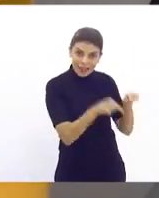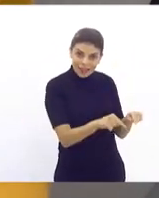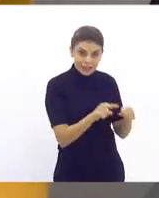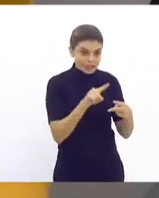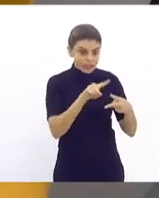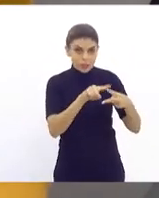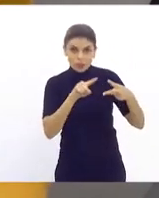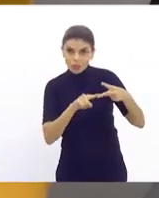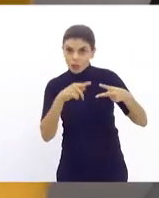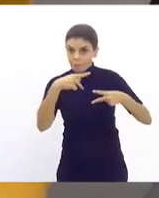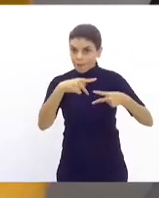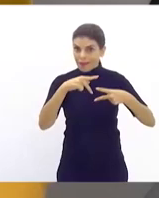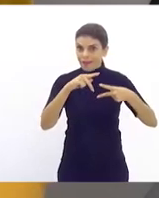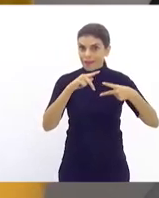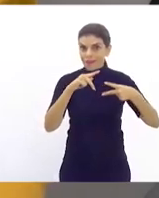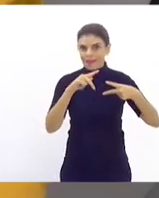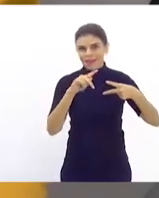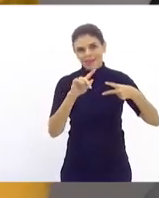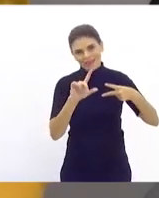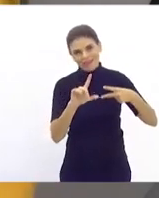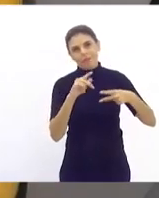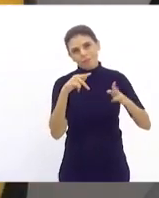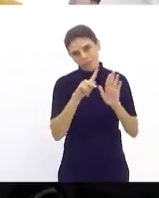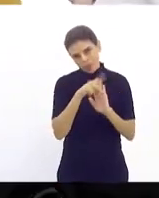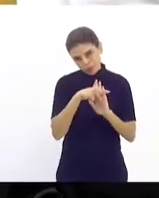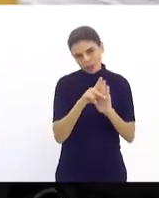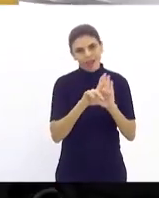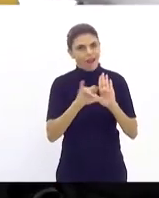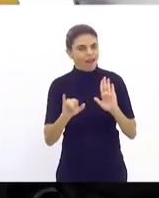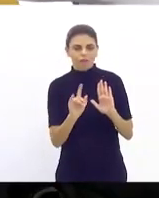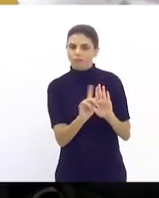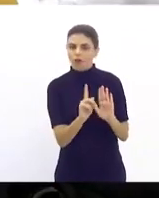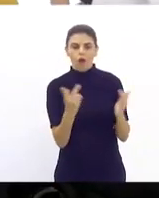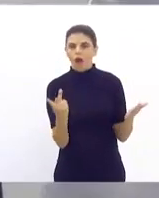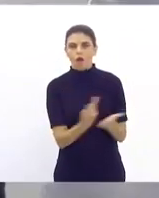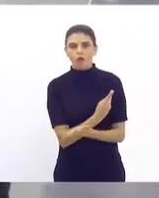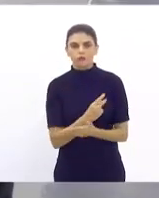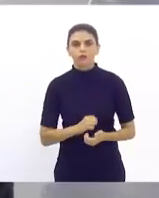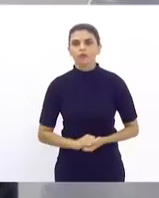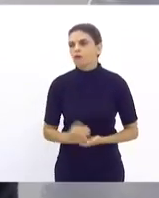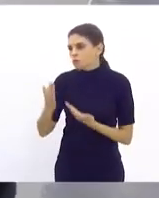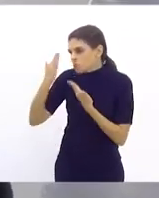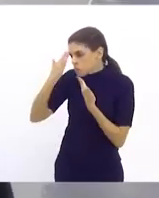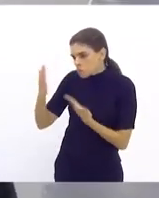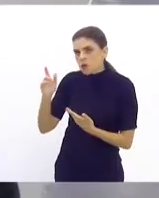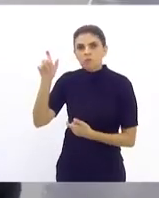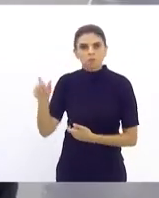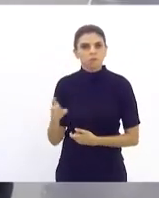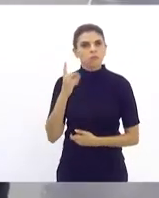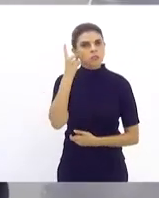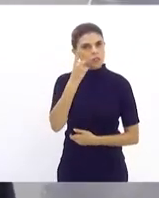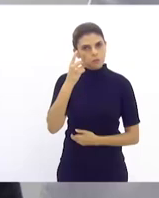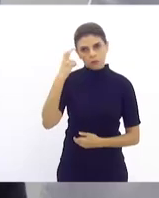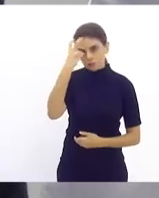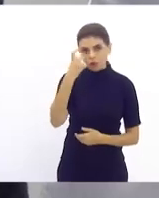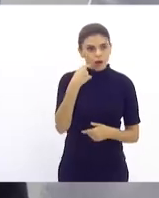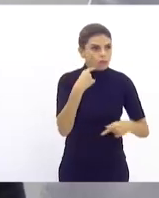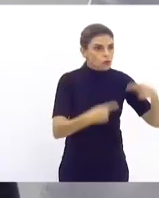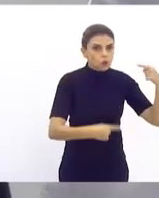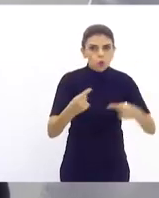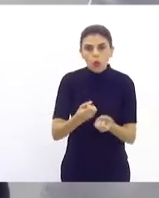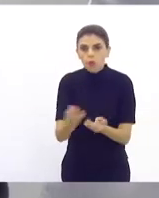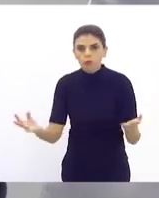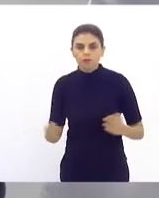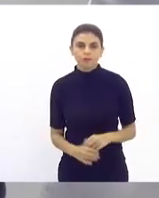dois PLs, isso não ocorre. Obrigado. Meio observado, deputada Verônica, ainda em discussão, não havendo quem queira discutir. Deputado Vinícius